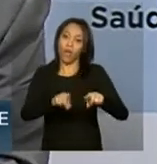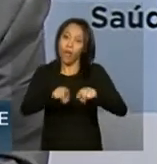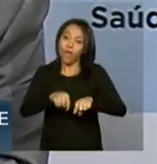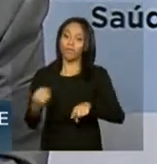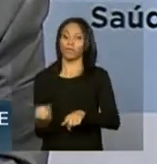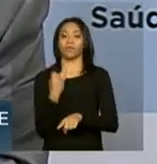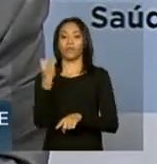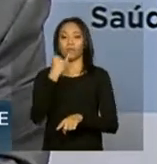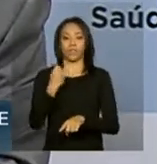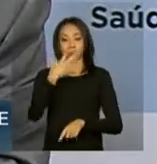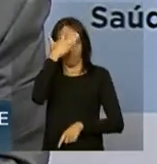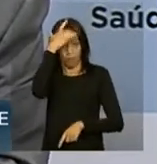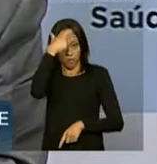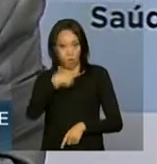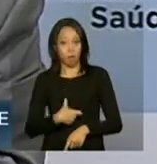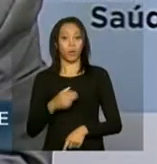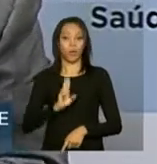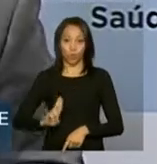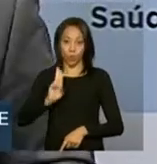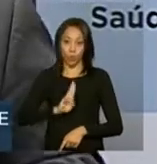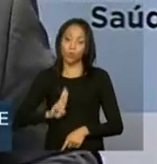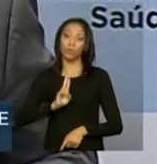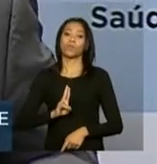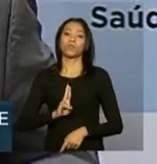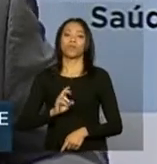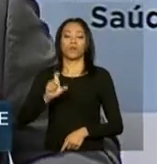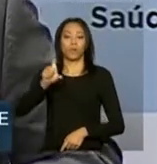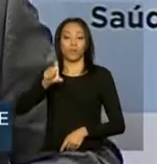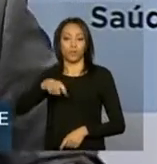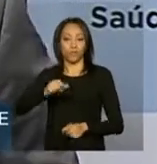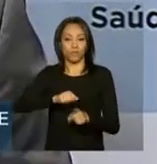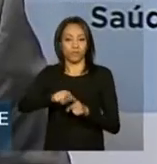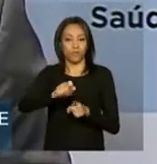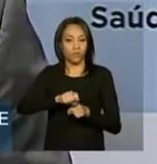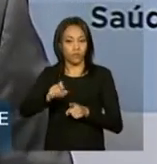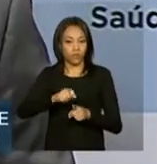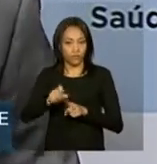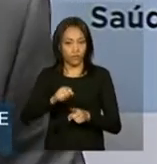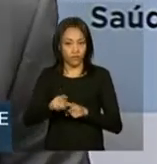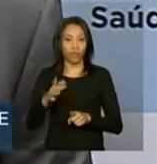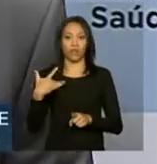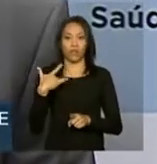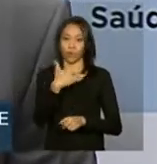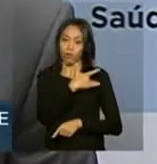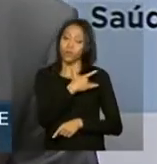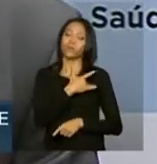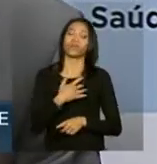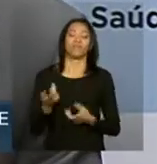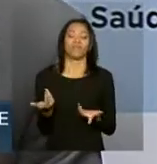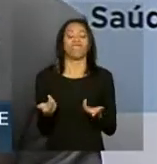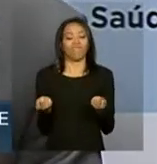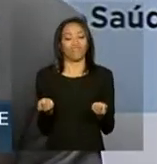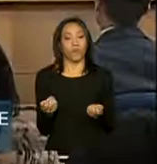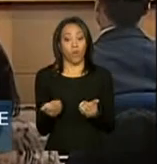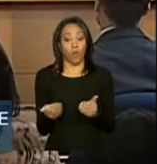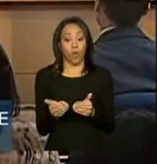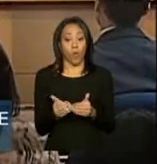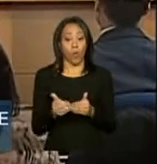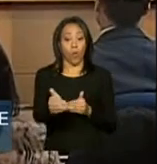que o paciente, que o usuário tem esse rol que é publicado como obrigatório a partir de hoje, né, começa a valer a partir